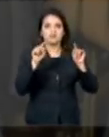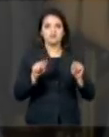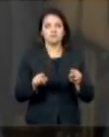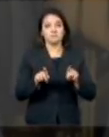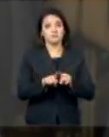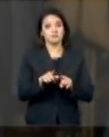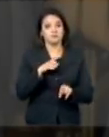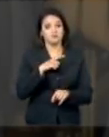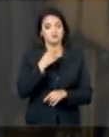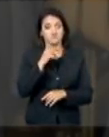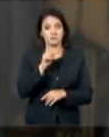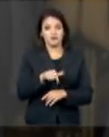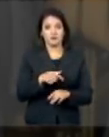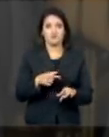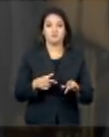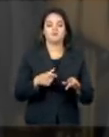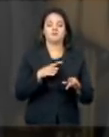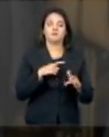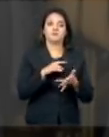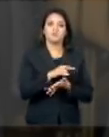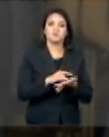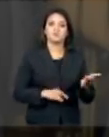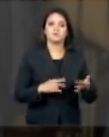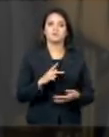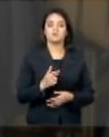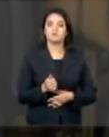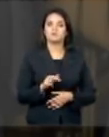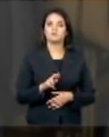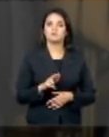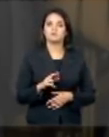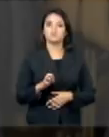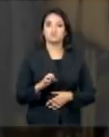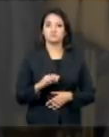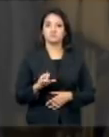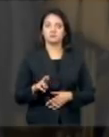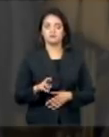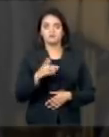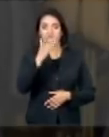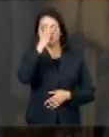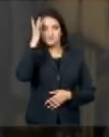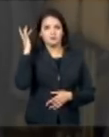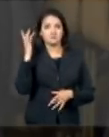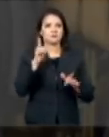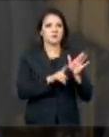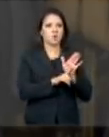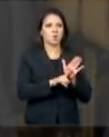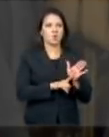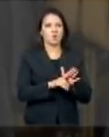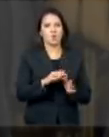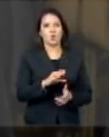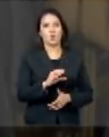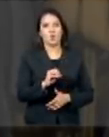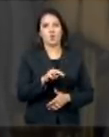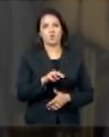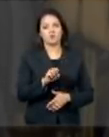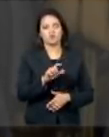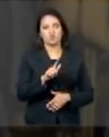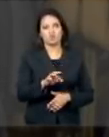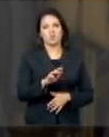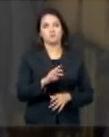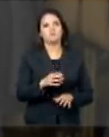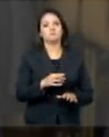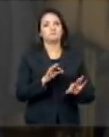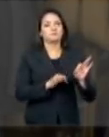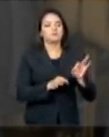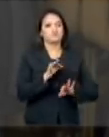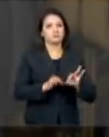um parecer do então consultor jurídico consultor geral do rio grande do sul néri